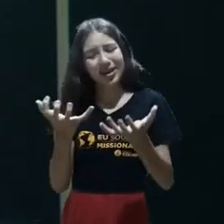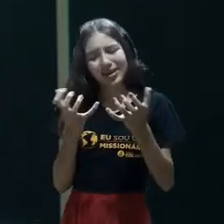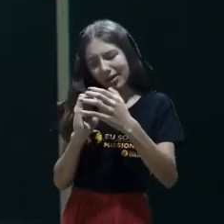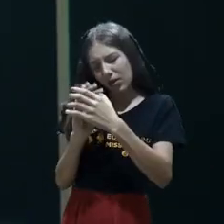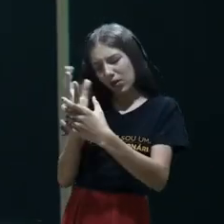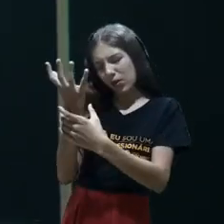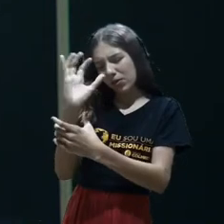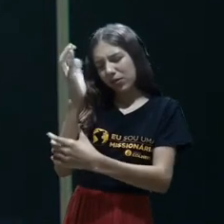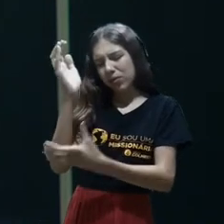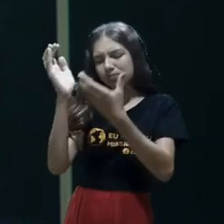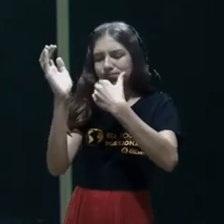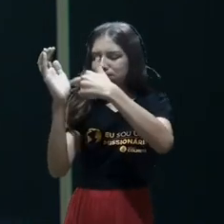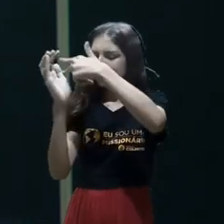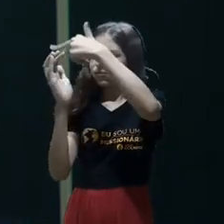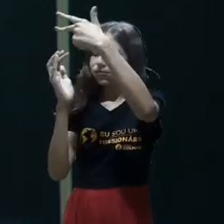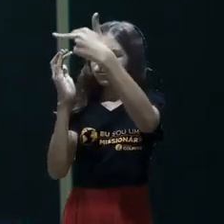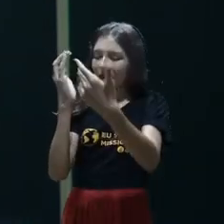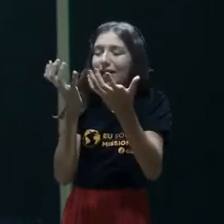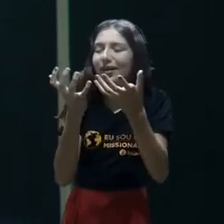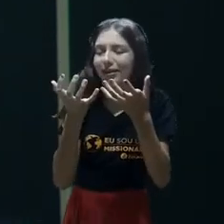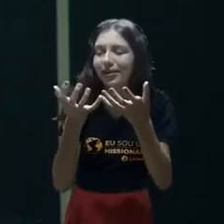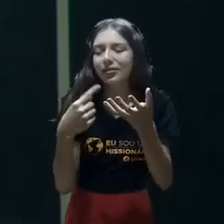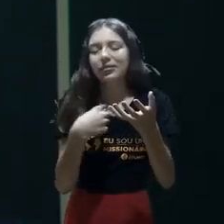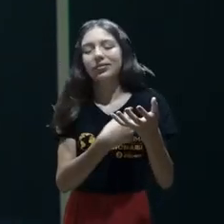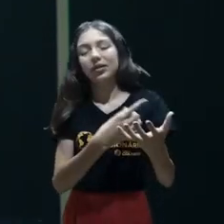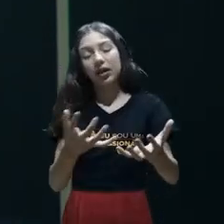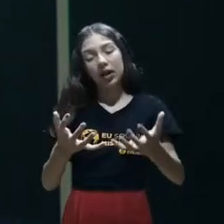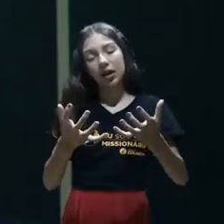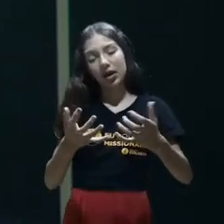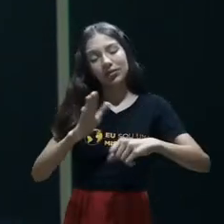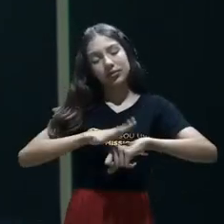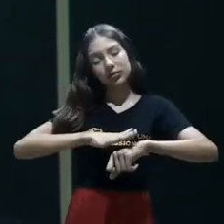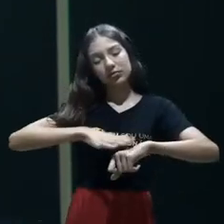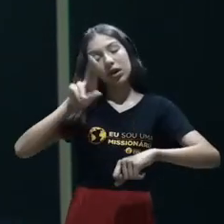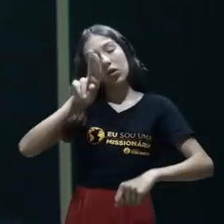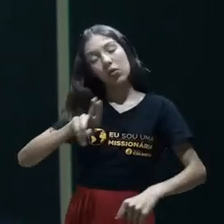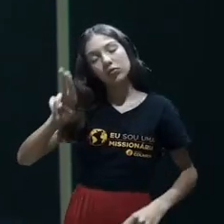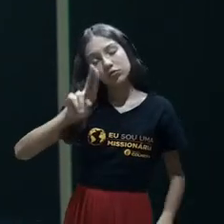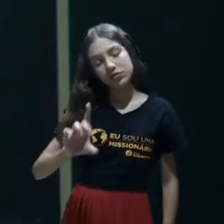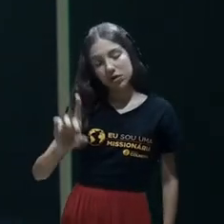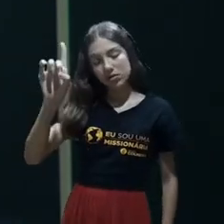1 por 100. Nós queremos ser produtivos, usados nas tuas mãos.